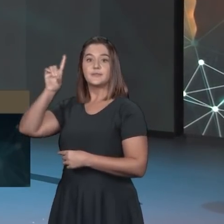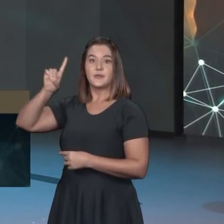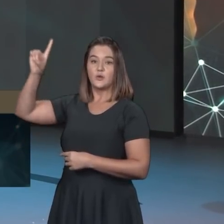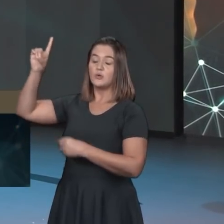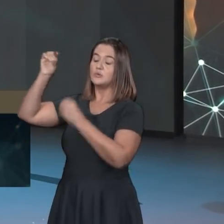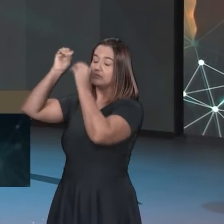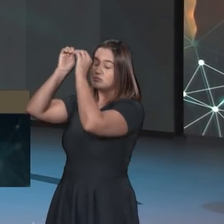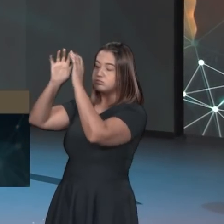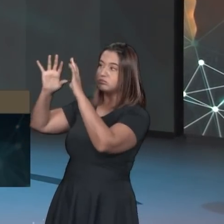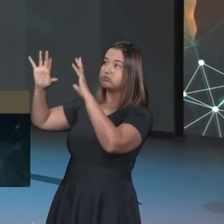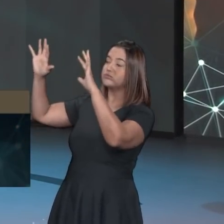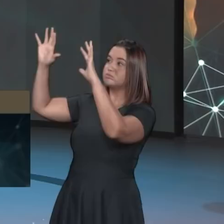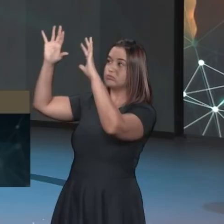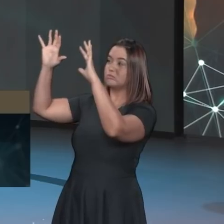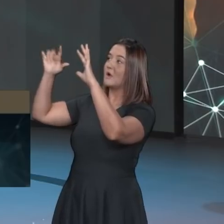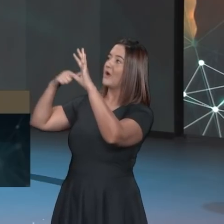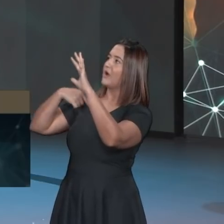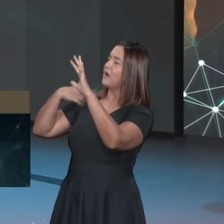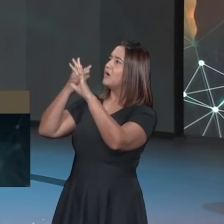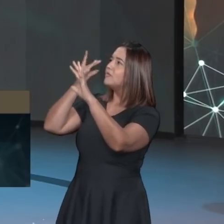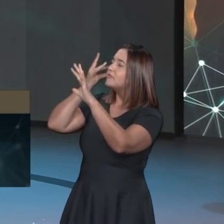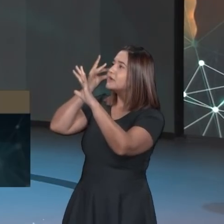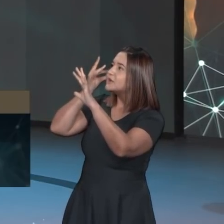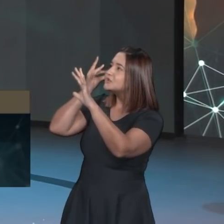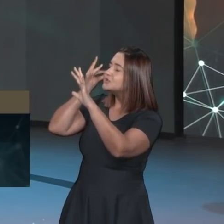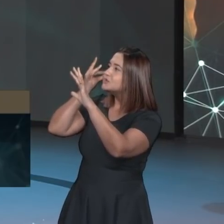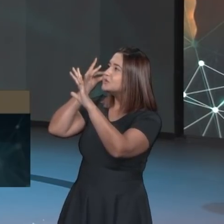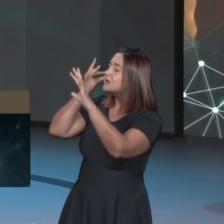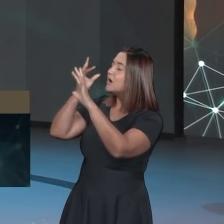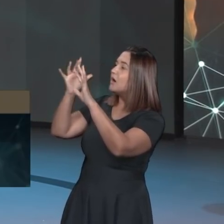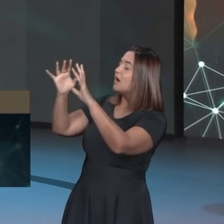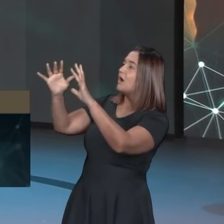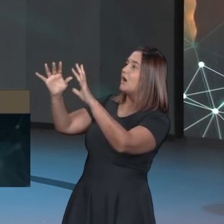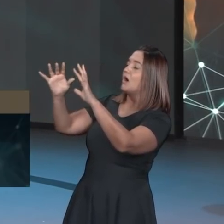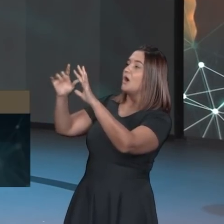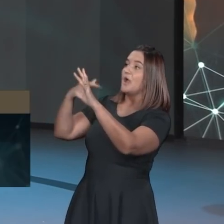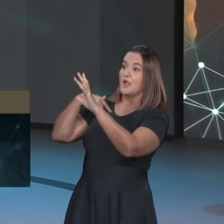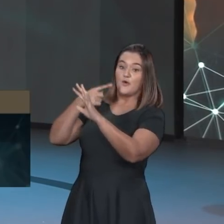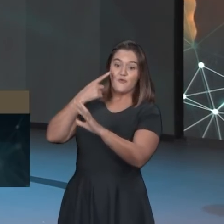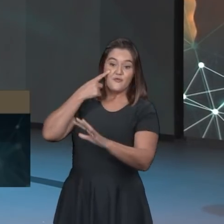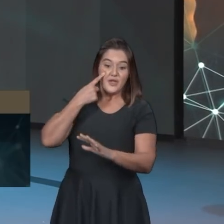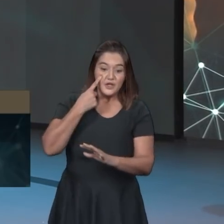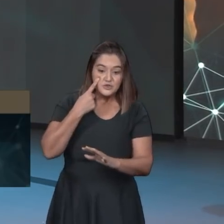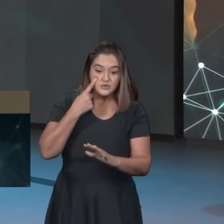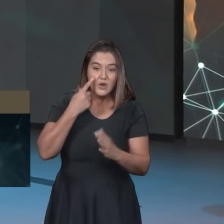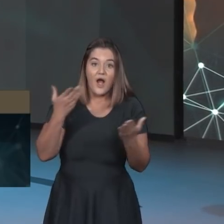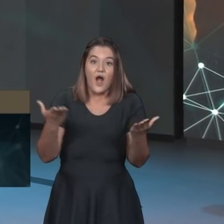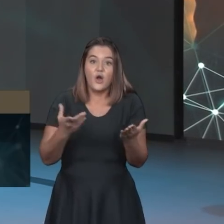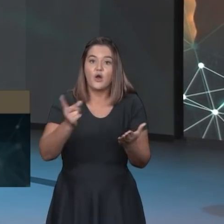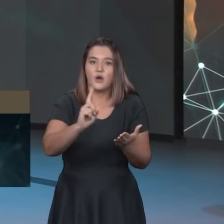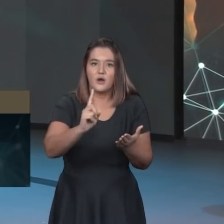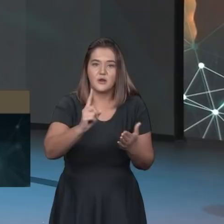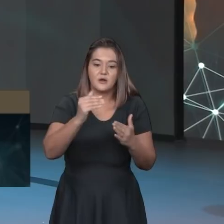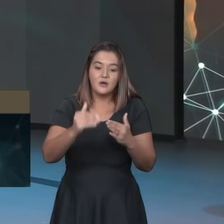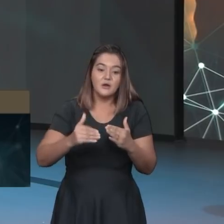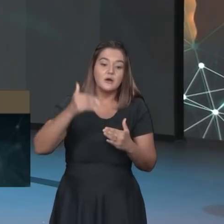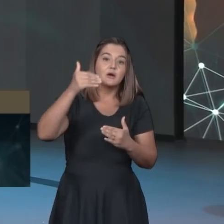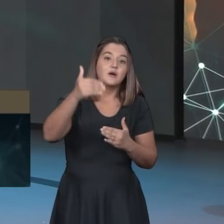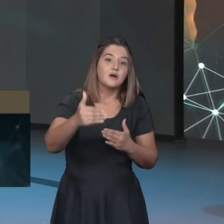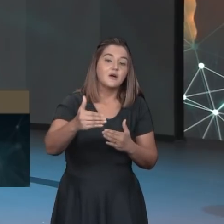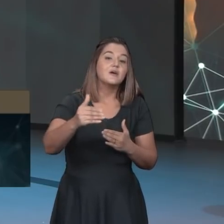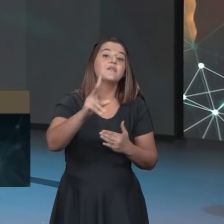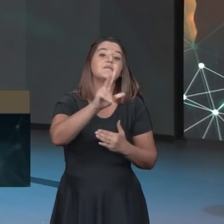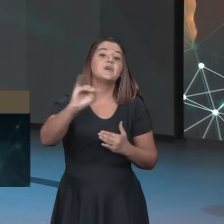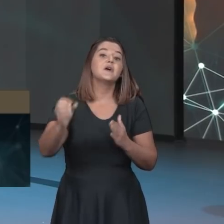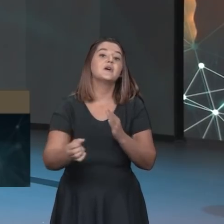ele disse: eu o vejo, mas não agora. Eu o avisto, mas não de perto. Uma estrela surgirá de Jacó,